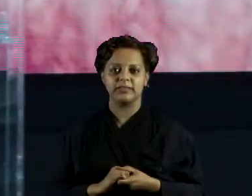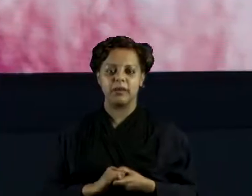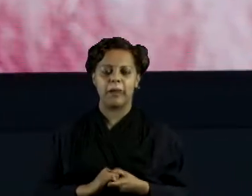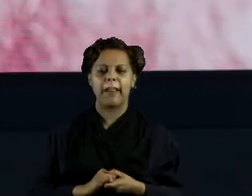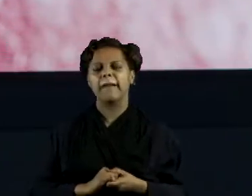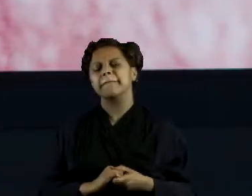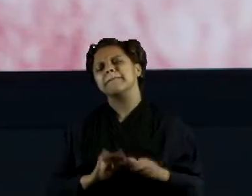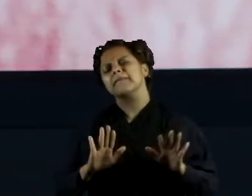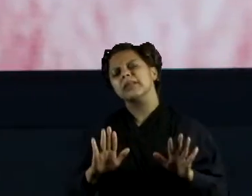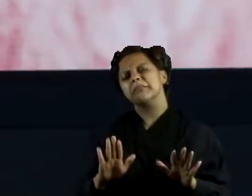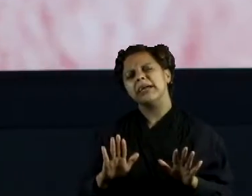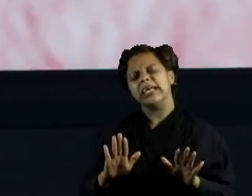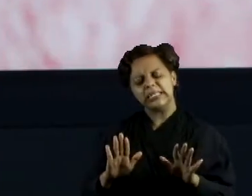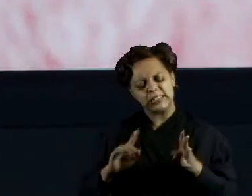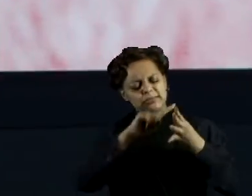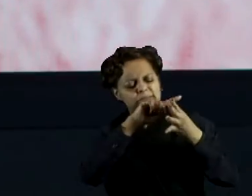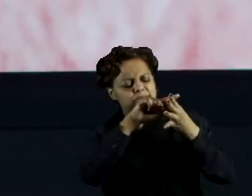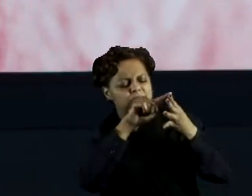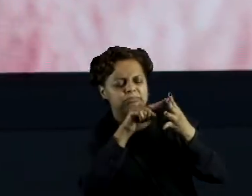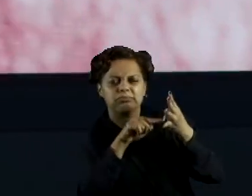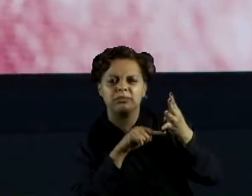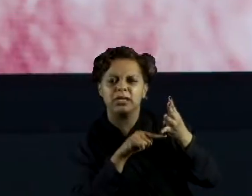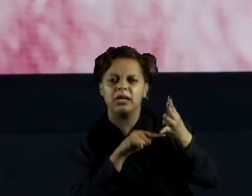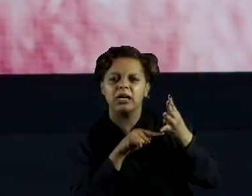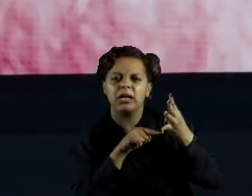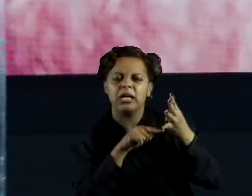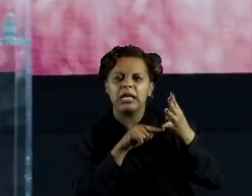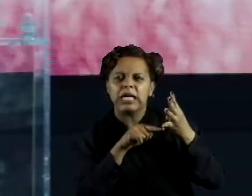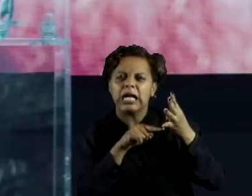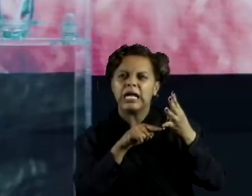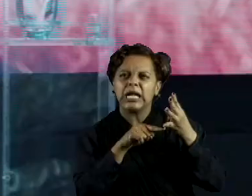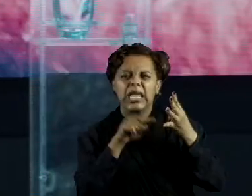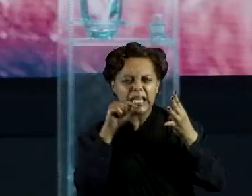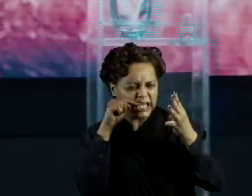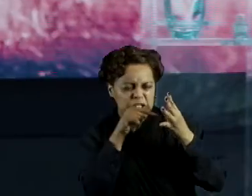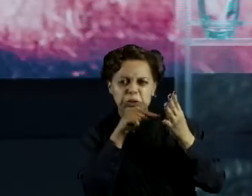Mas será que estas coisas são de fato uma garantia